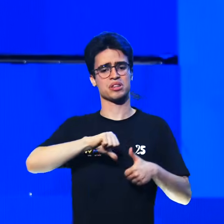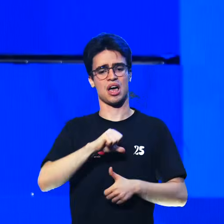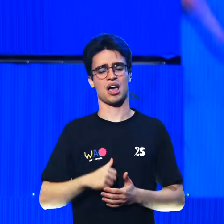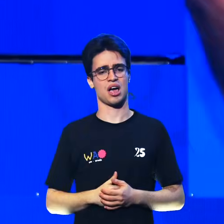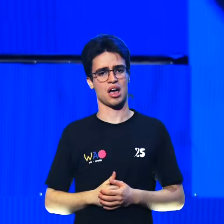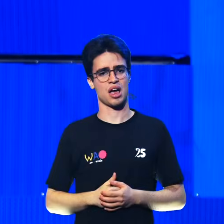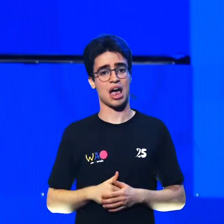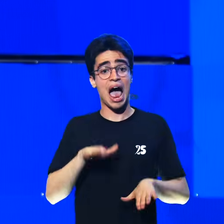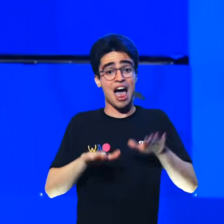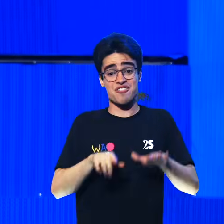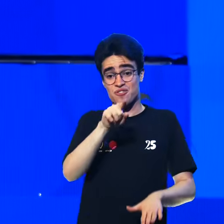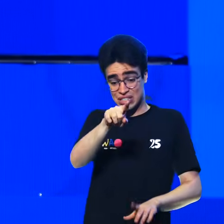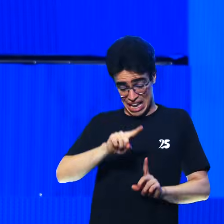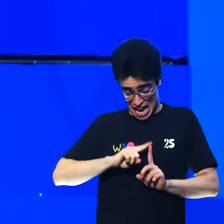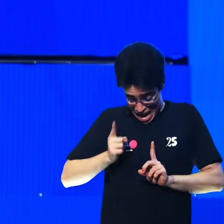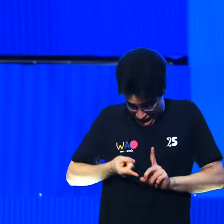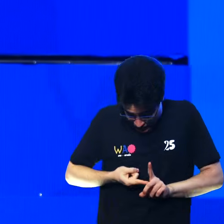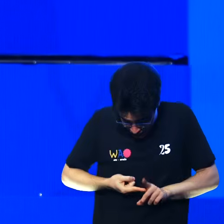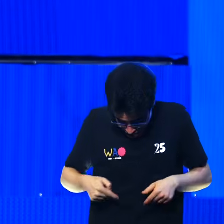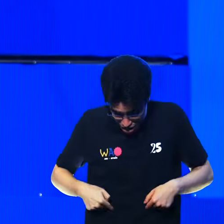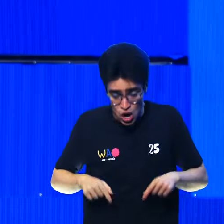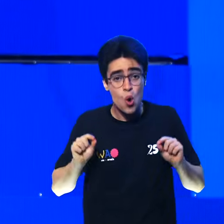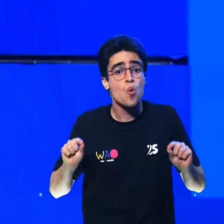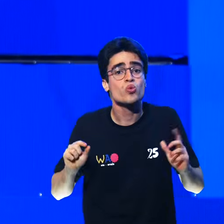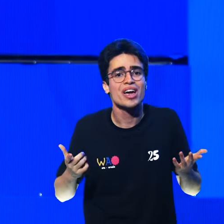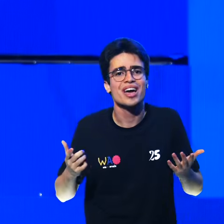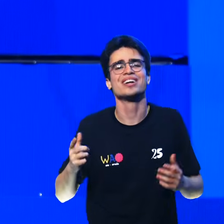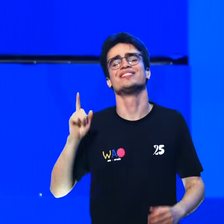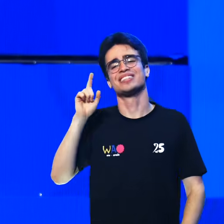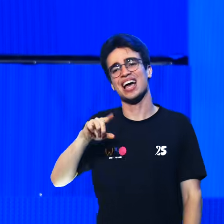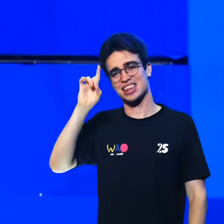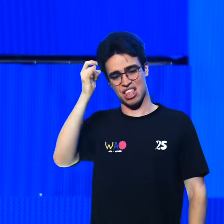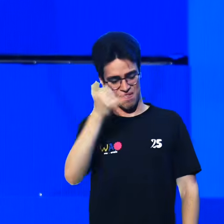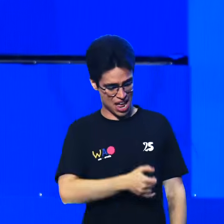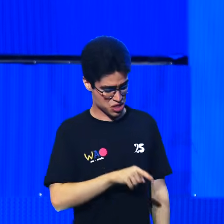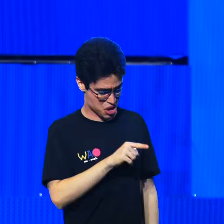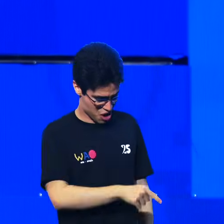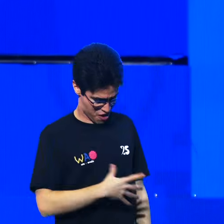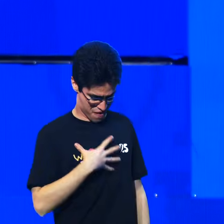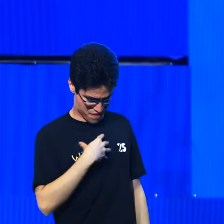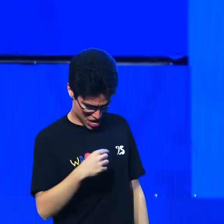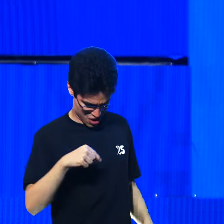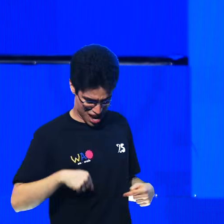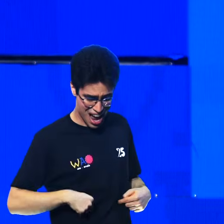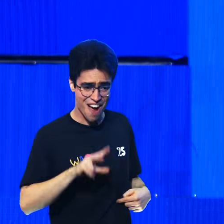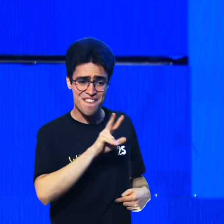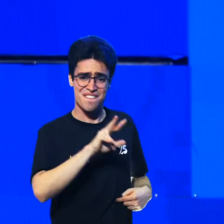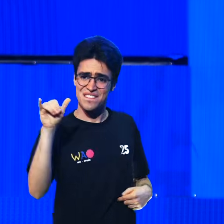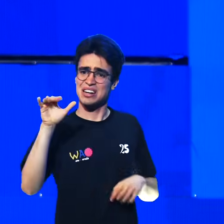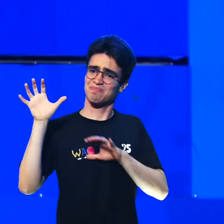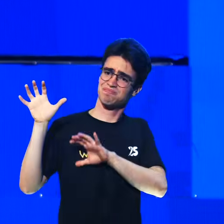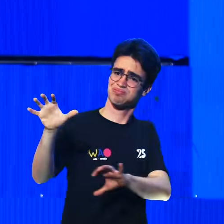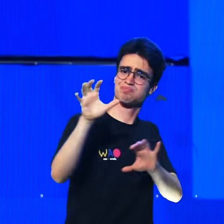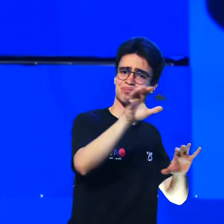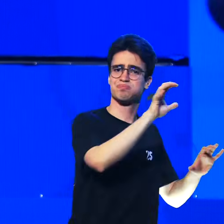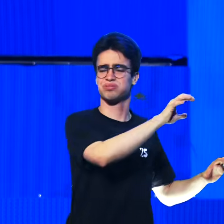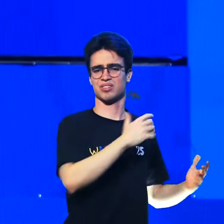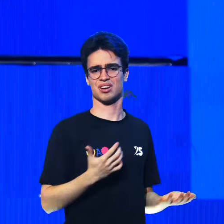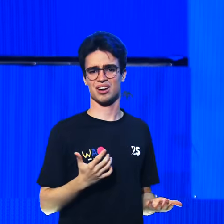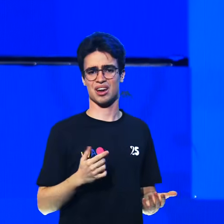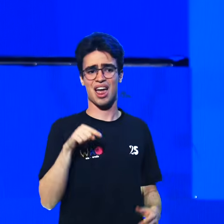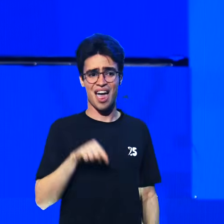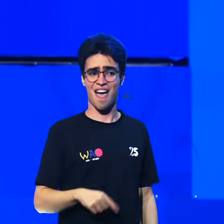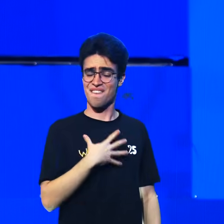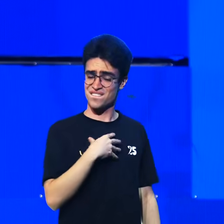que você está carregando no seu ventre, mas é o céu dizendo: esse menino, essa menina vai marcar uma geração. Esse menino,